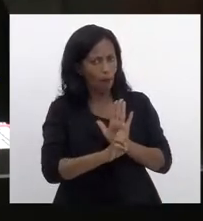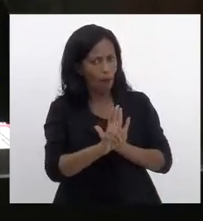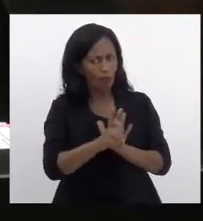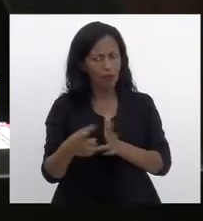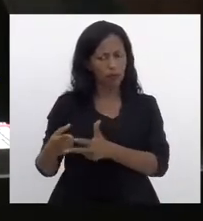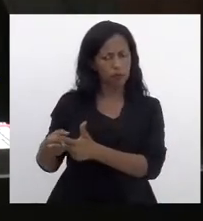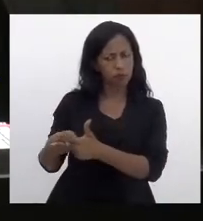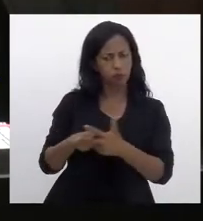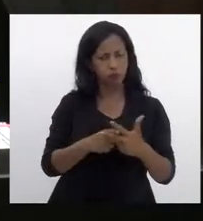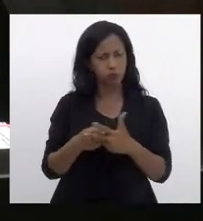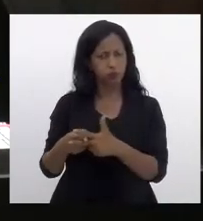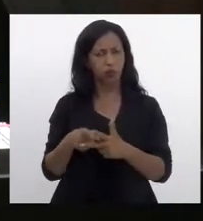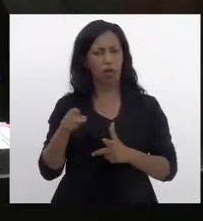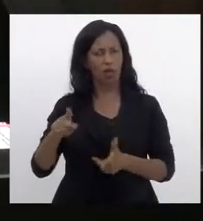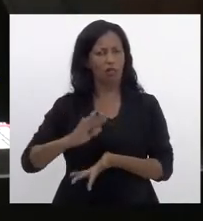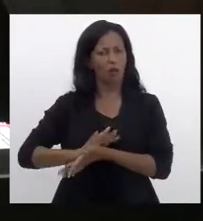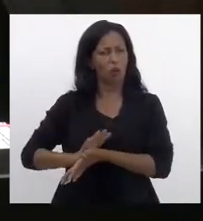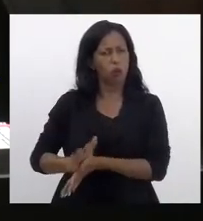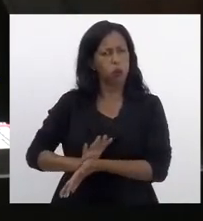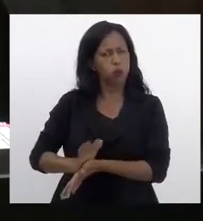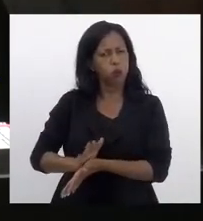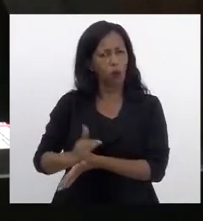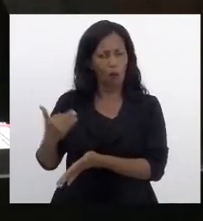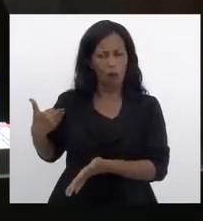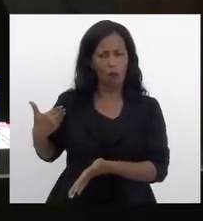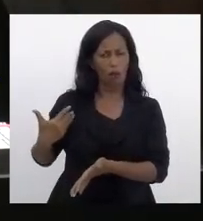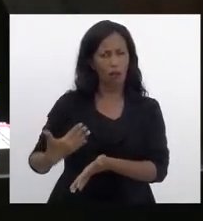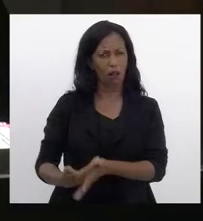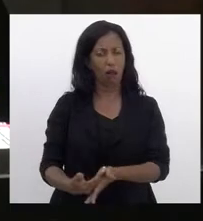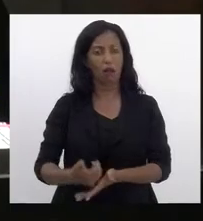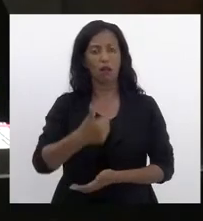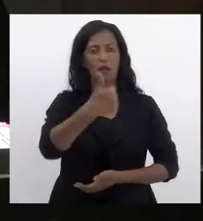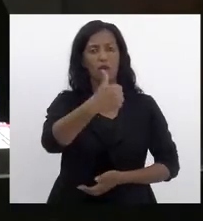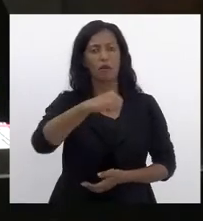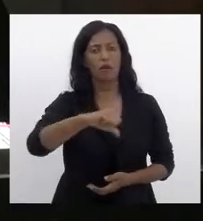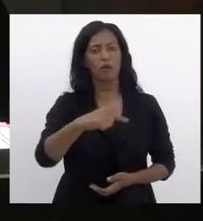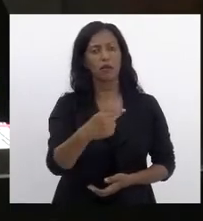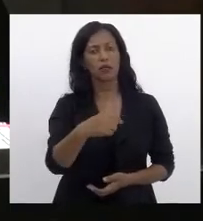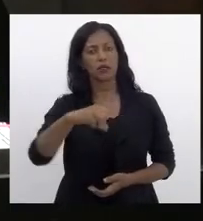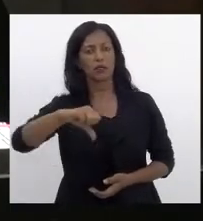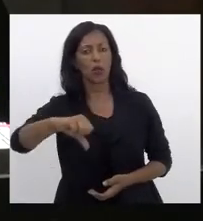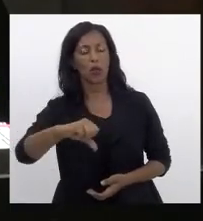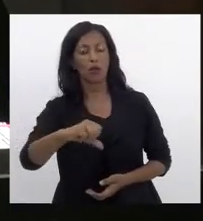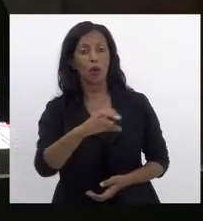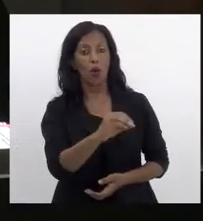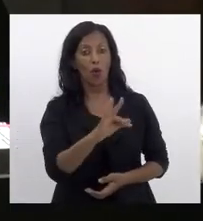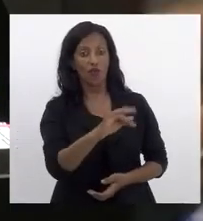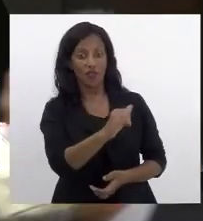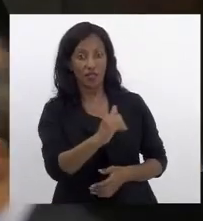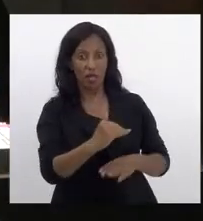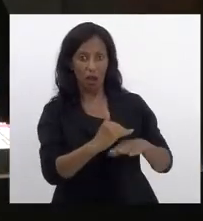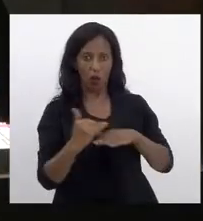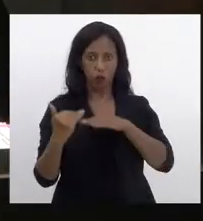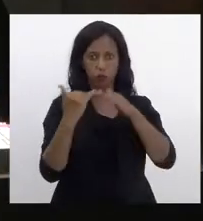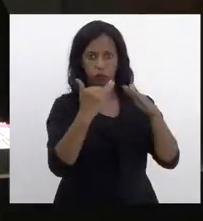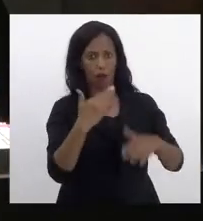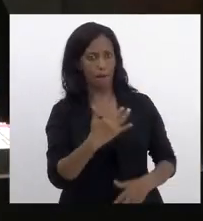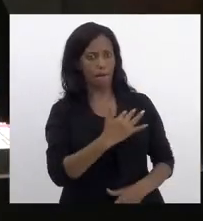reparar essa covardia feita ao longo do tempo. Em 1979, o oficial recebia, quando foi